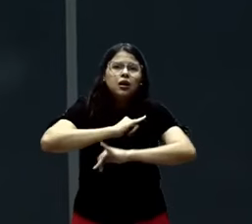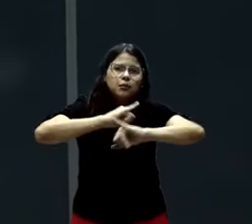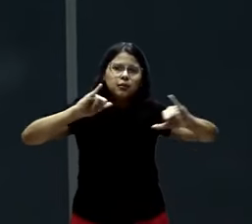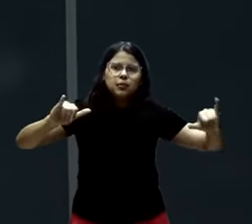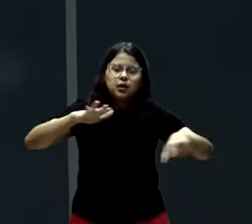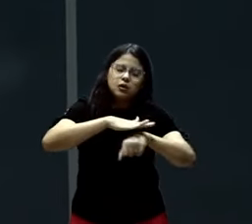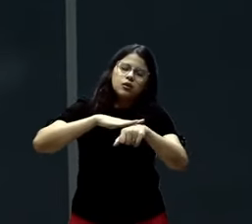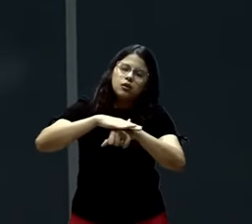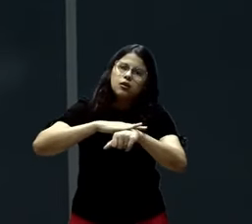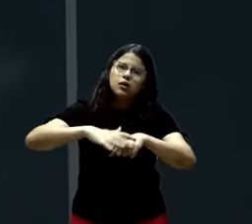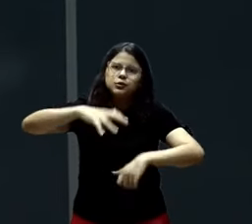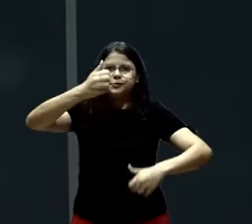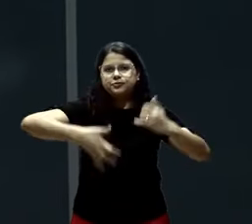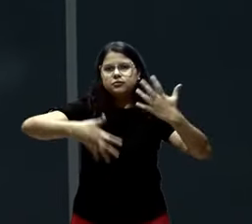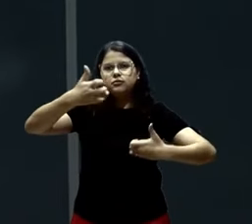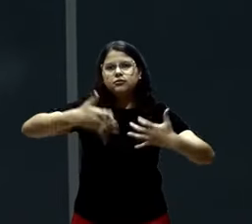irmãos.